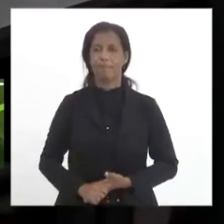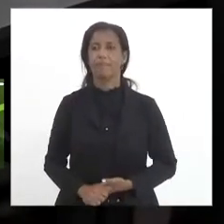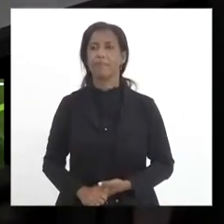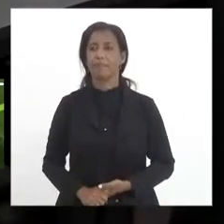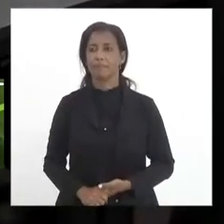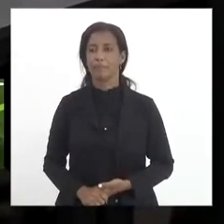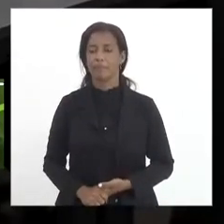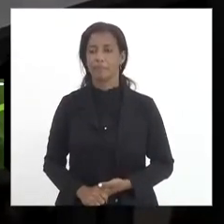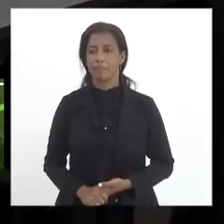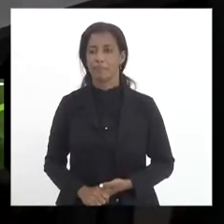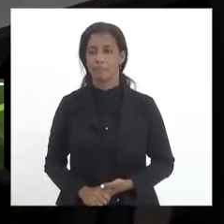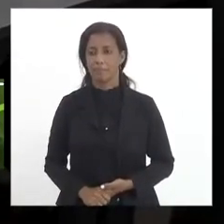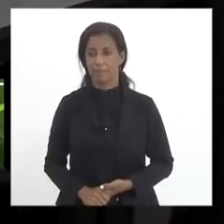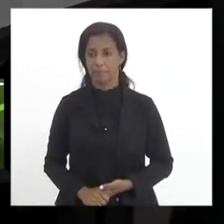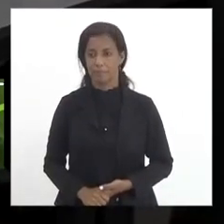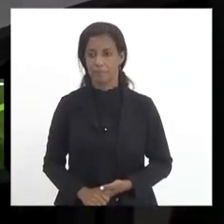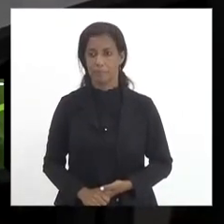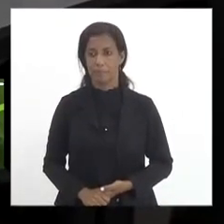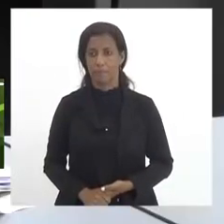Não, primeiro, deputado, eu quero dar...